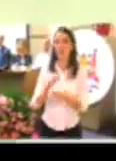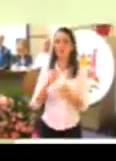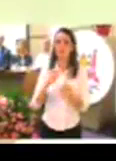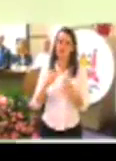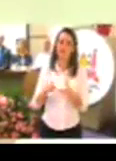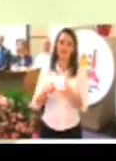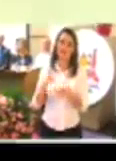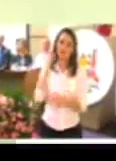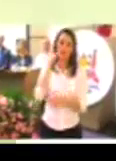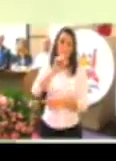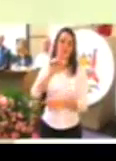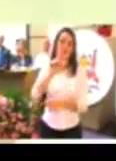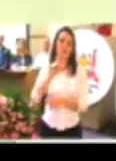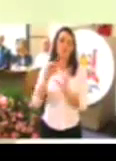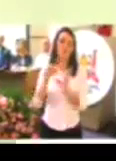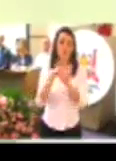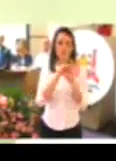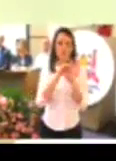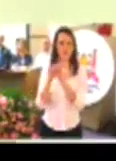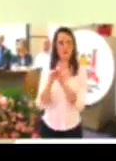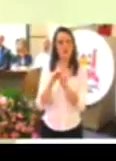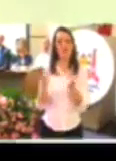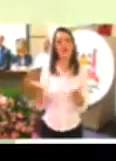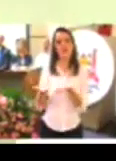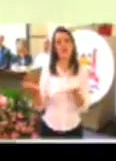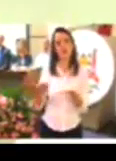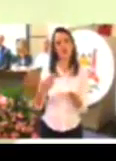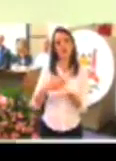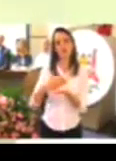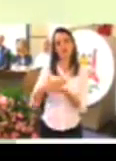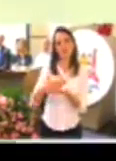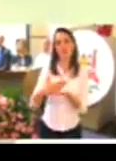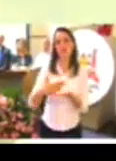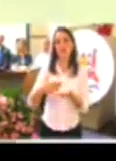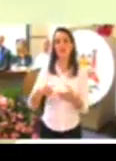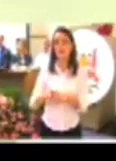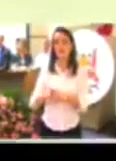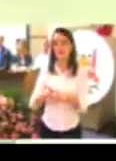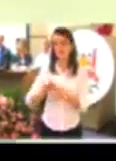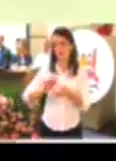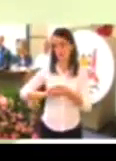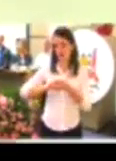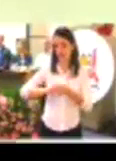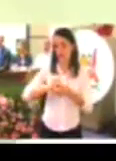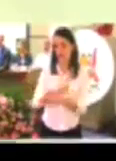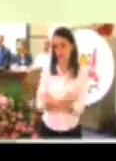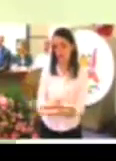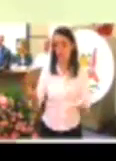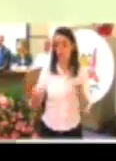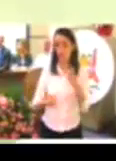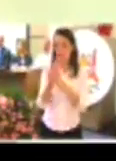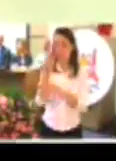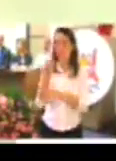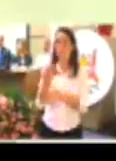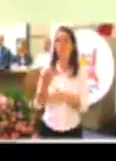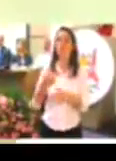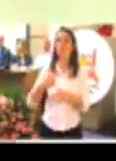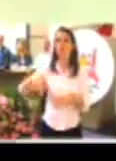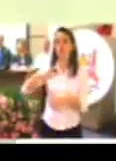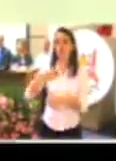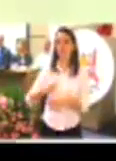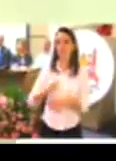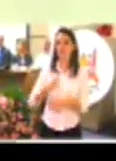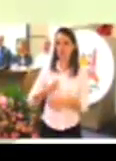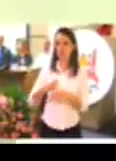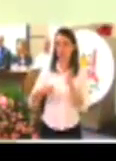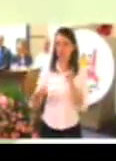região. É uma vitória conjunta. A partir de agora, neste prestigiado ato de lançamento, podemos contar